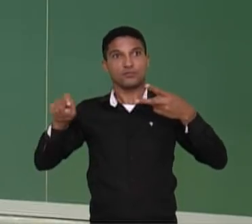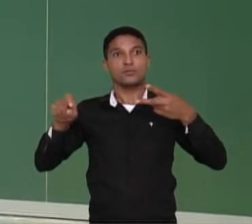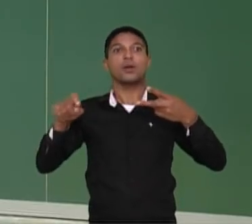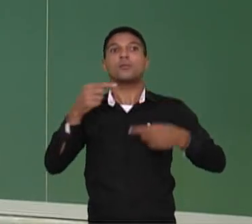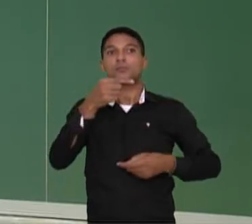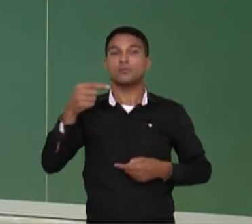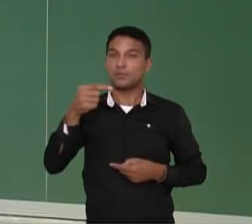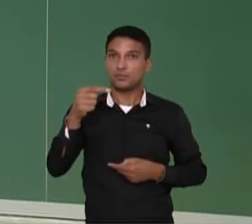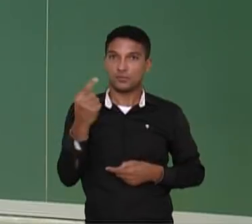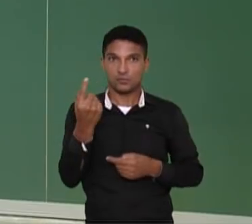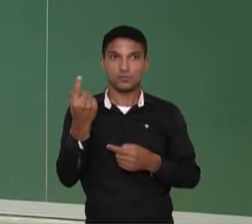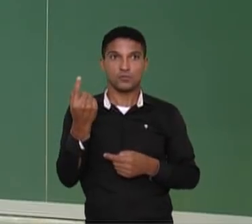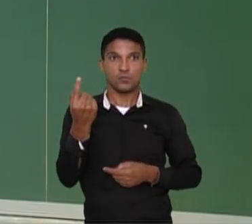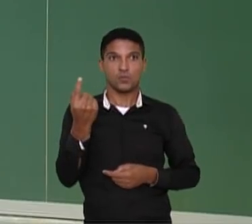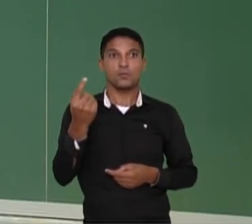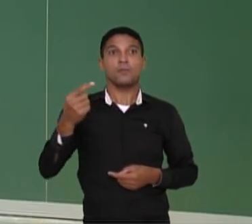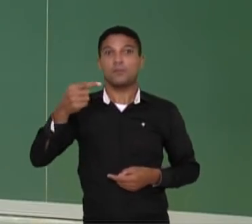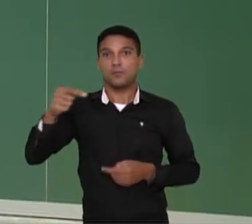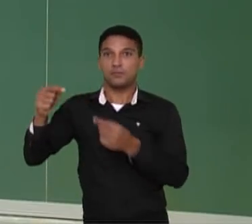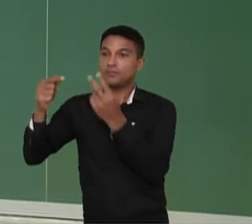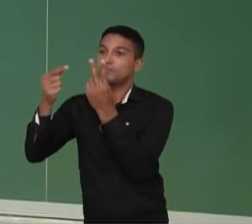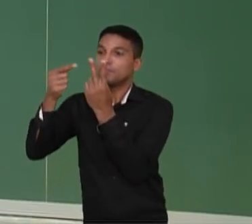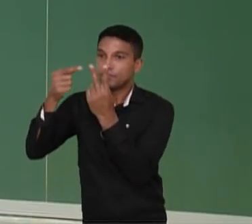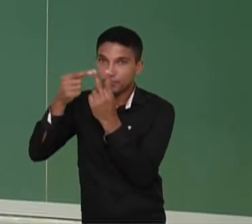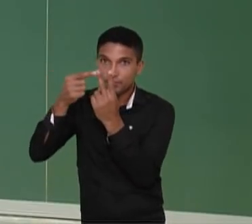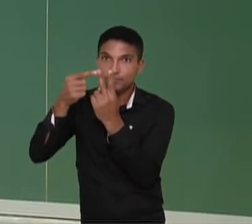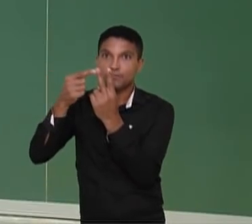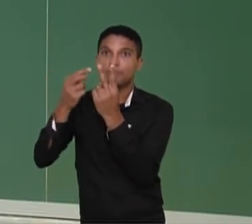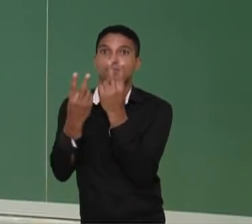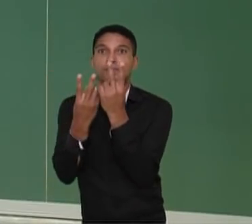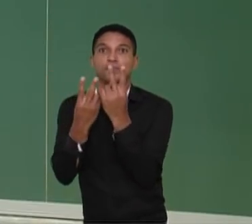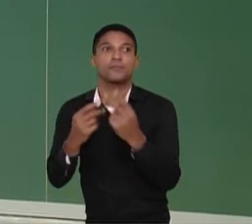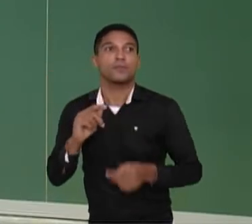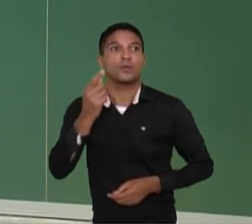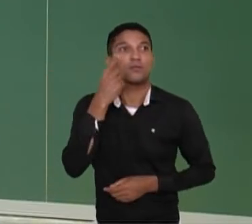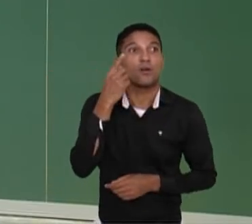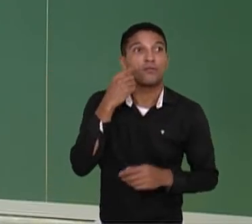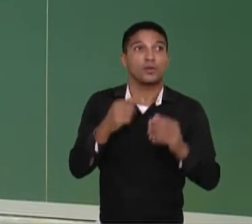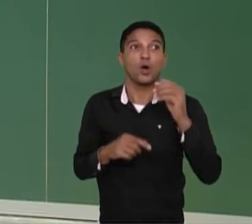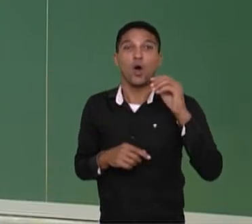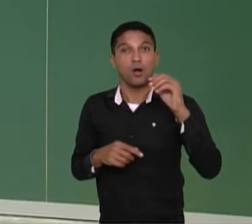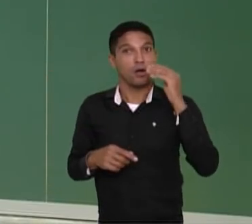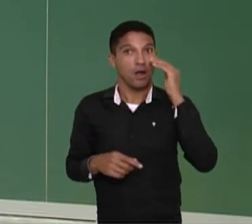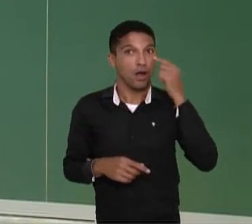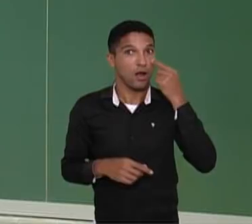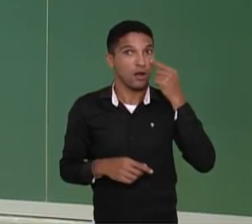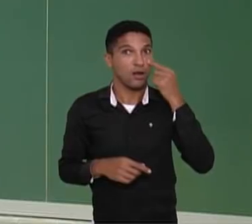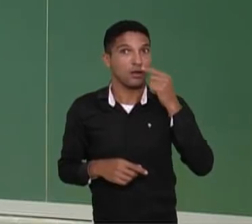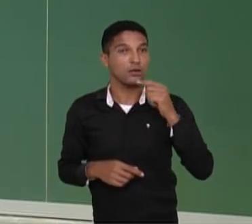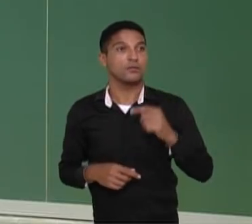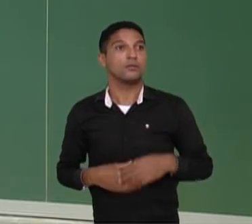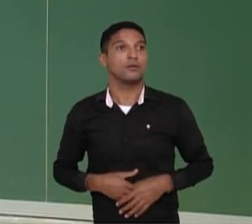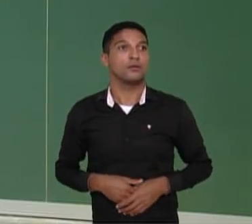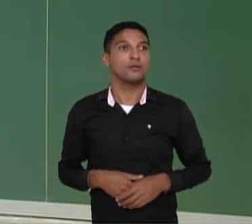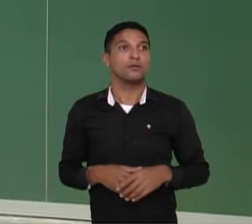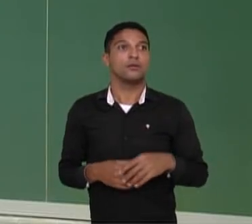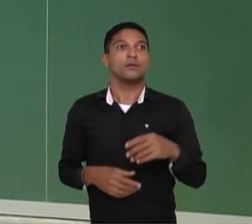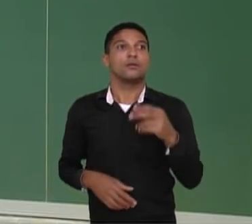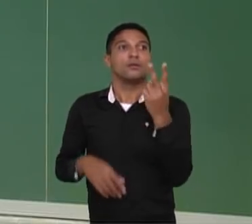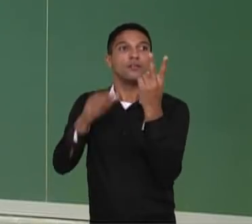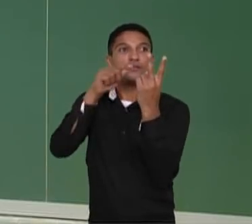1,41. E no x1, o que eu tenho? 1 é menos